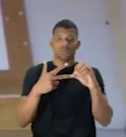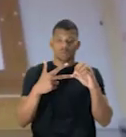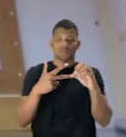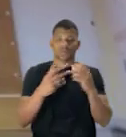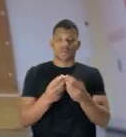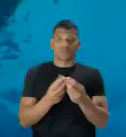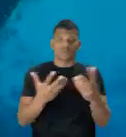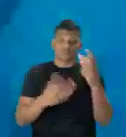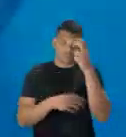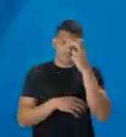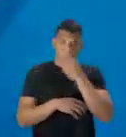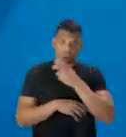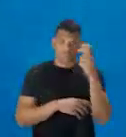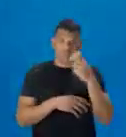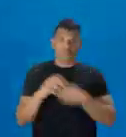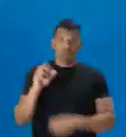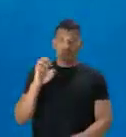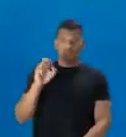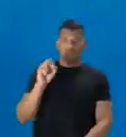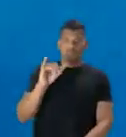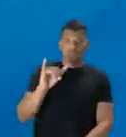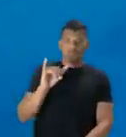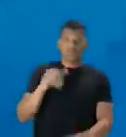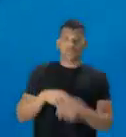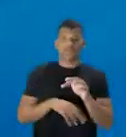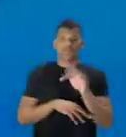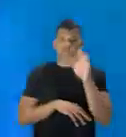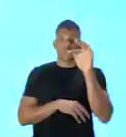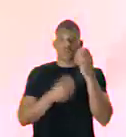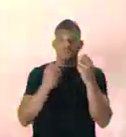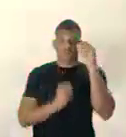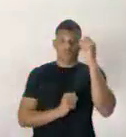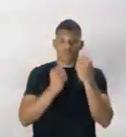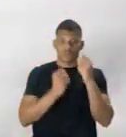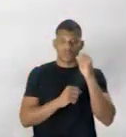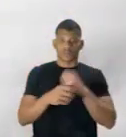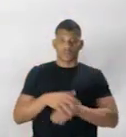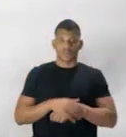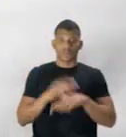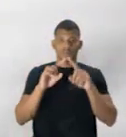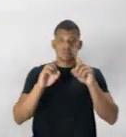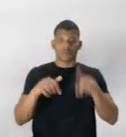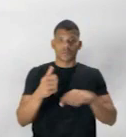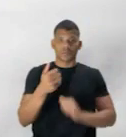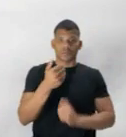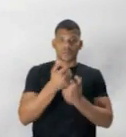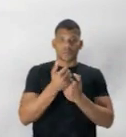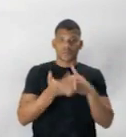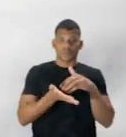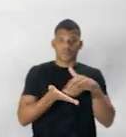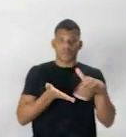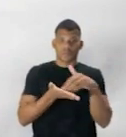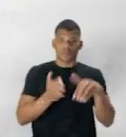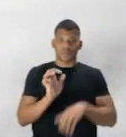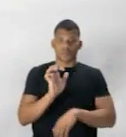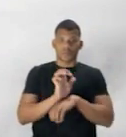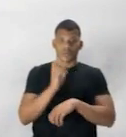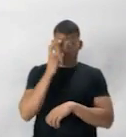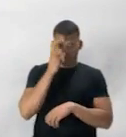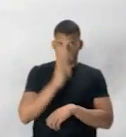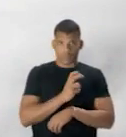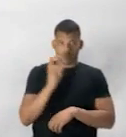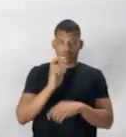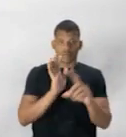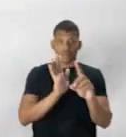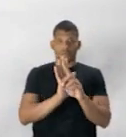compartilha cultura. SESI, pelo futuro da indústria. Esse projeto é apoiado pela Secretaria Estadual da Cultura,